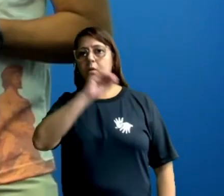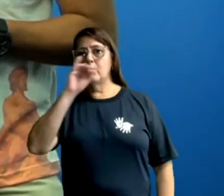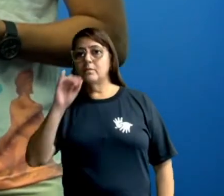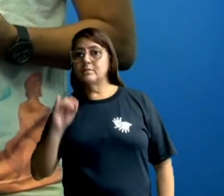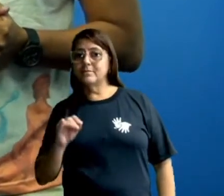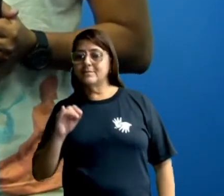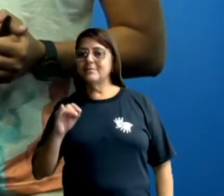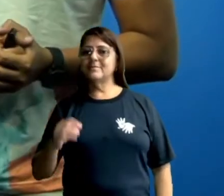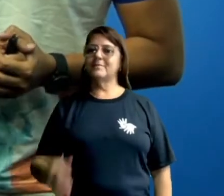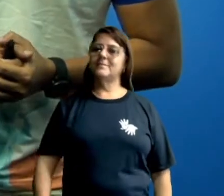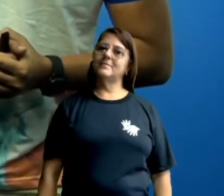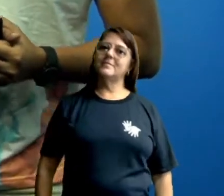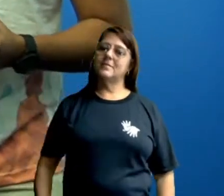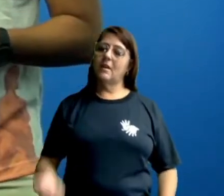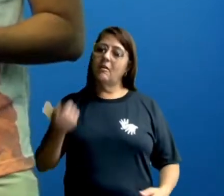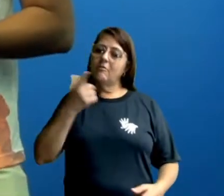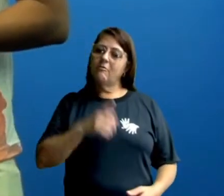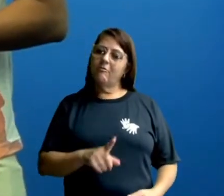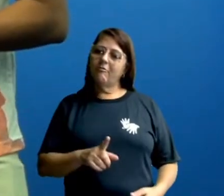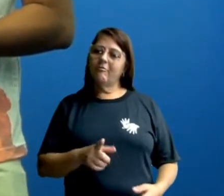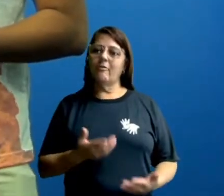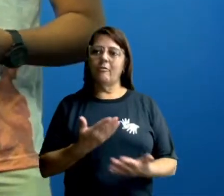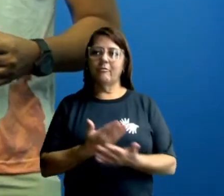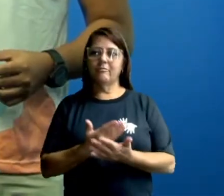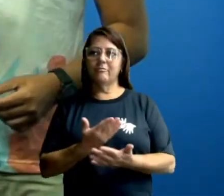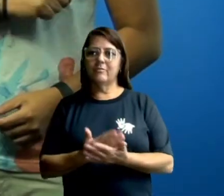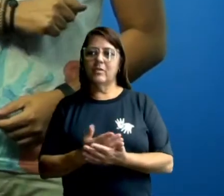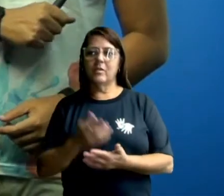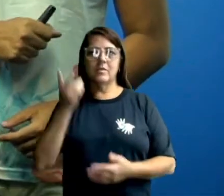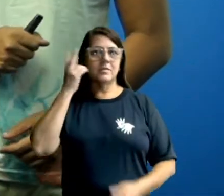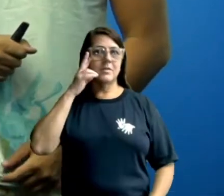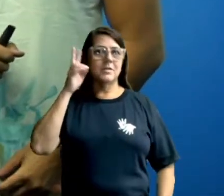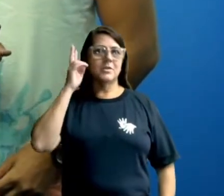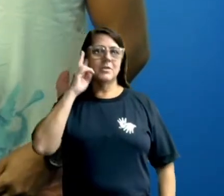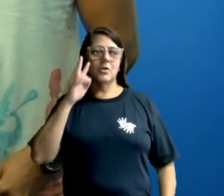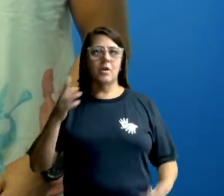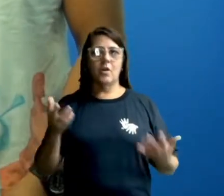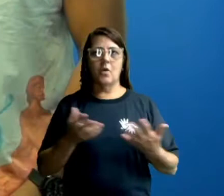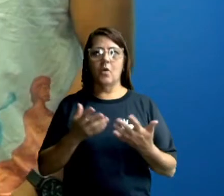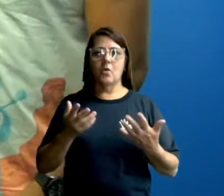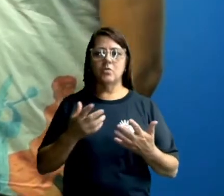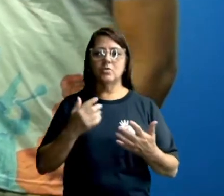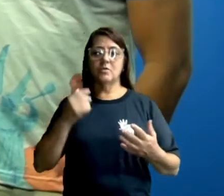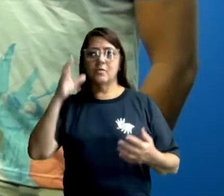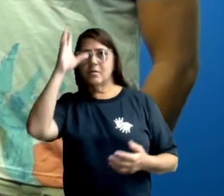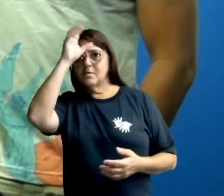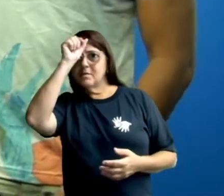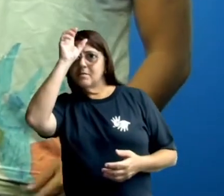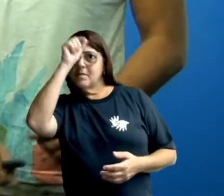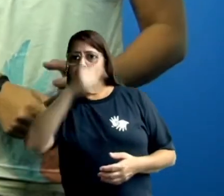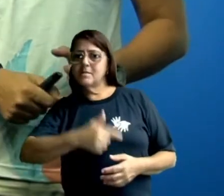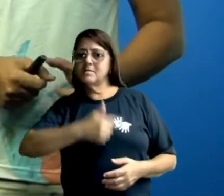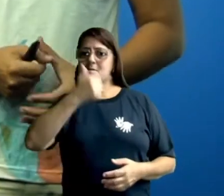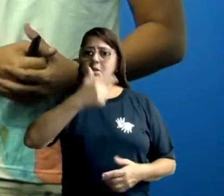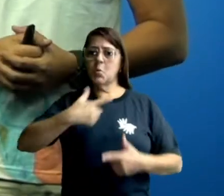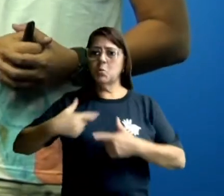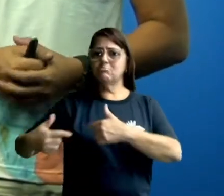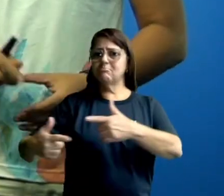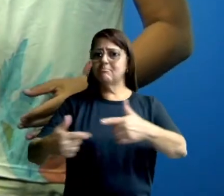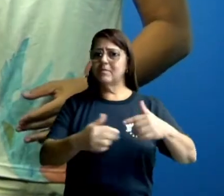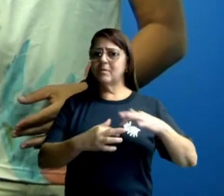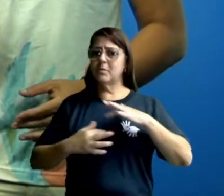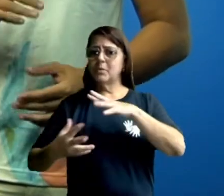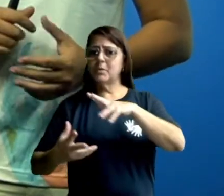Oi pessoal, estamos aqui de volta com mais uma aula de História. Hoje vamos trabalhar a Segunda Guerra